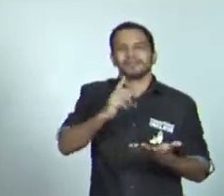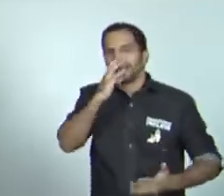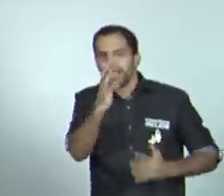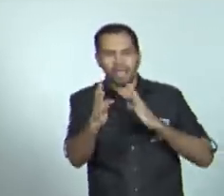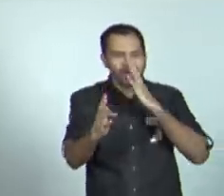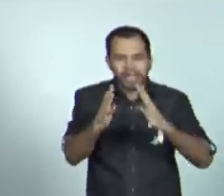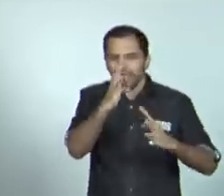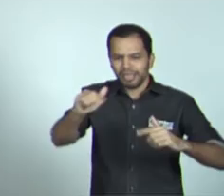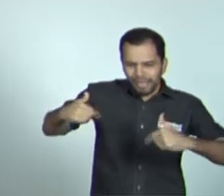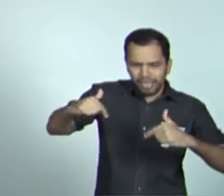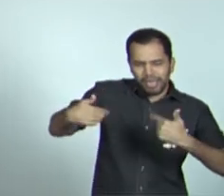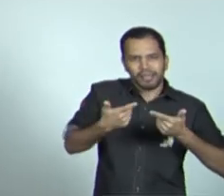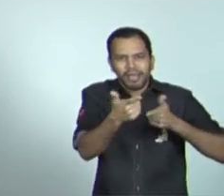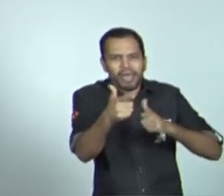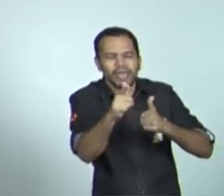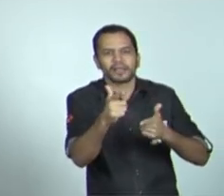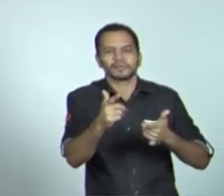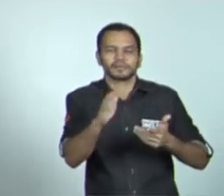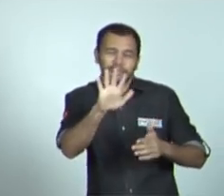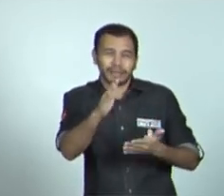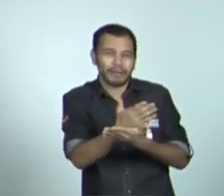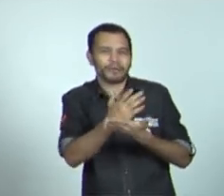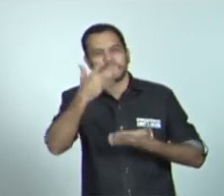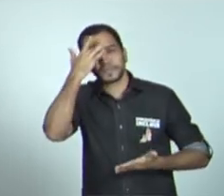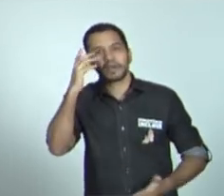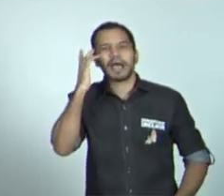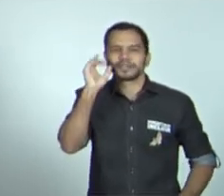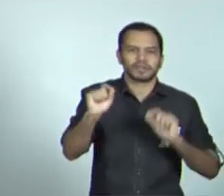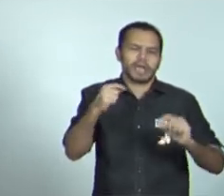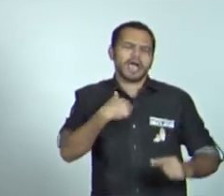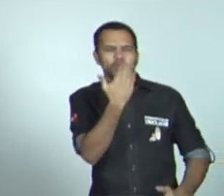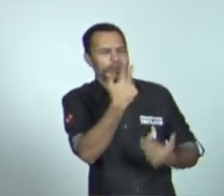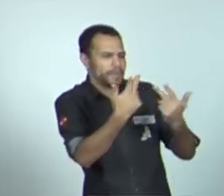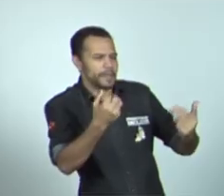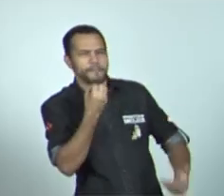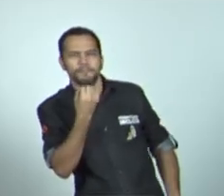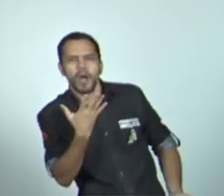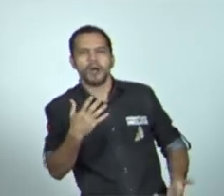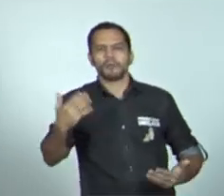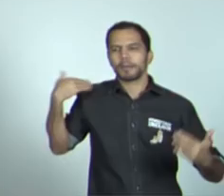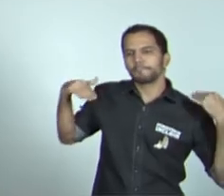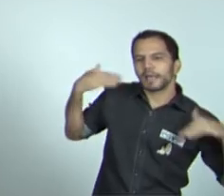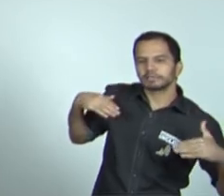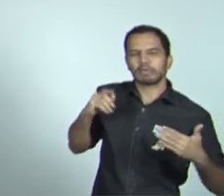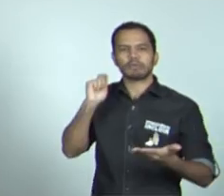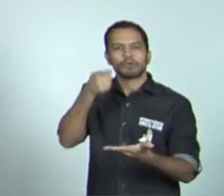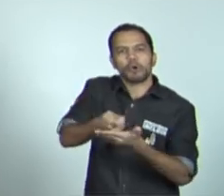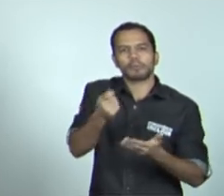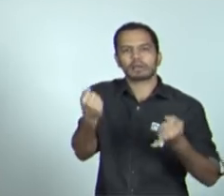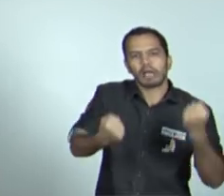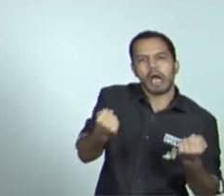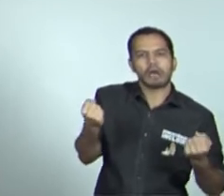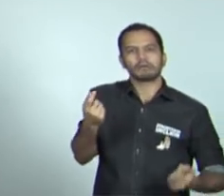bom e muita gente acha que porque tá comendo bem porque tá passeando por que comprou um carro legal porque mora no